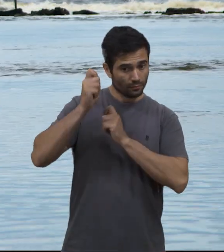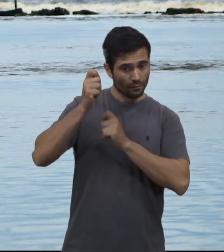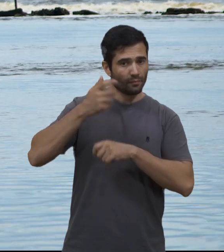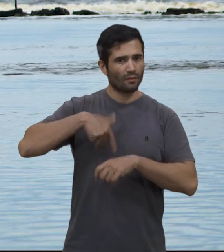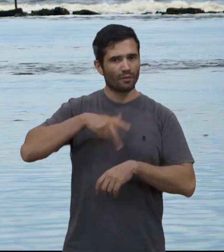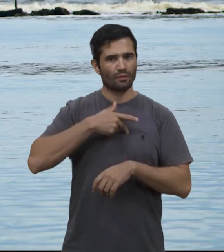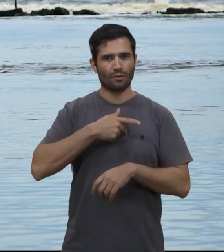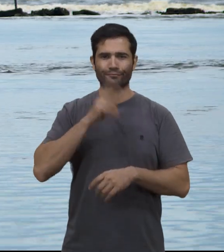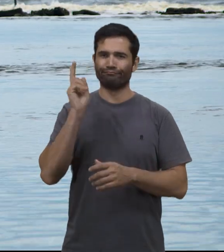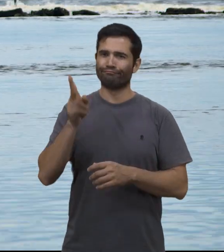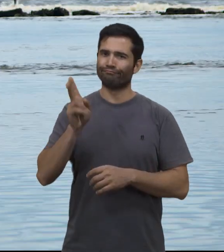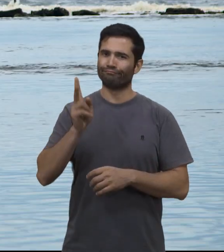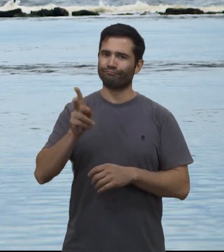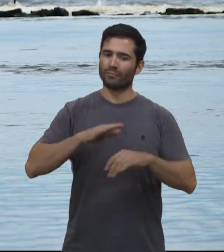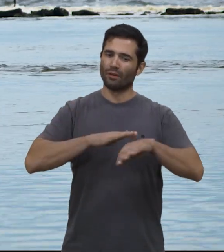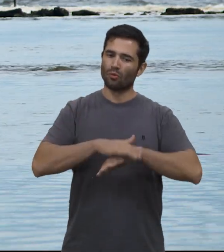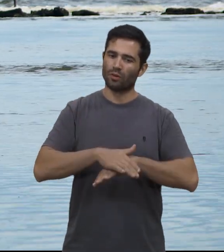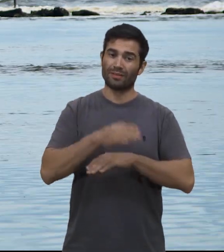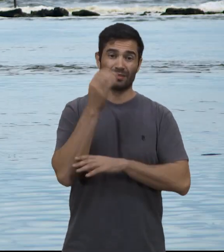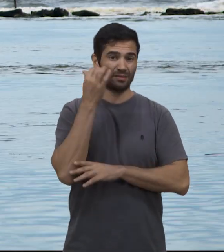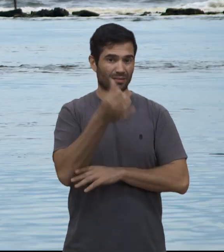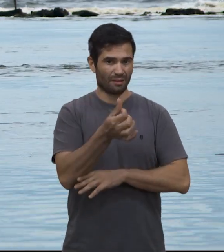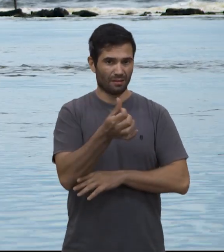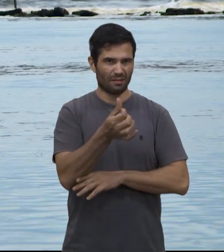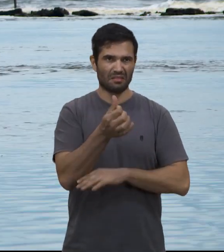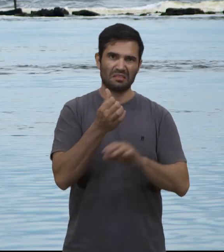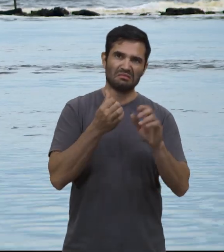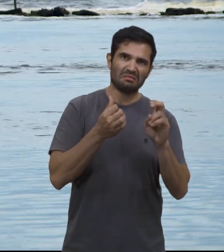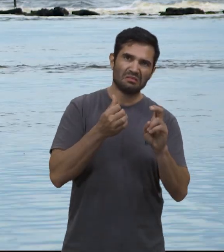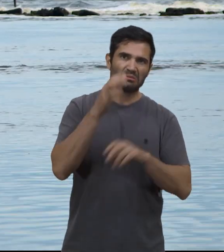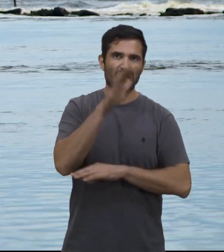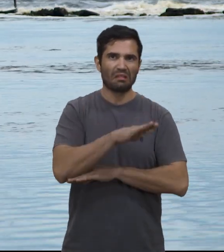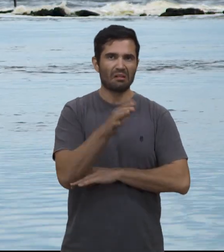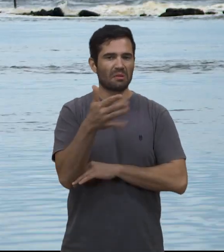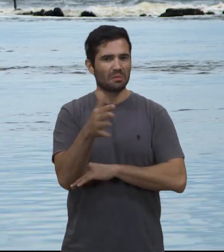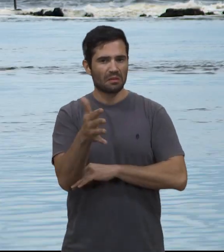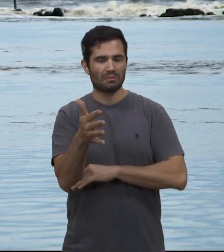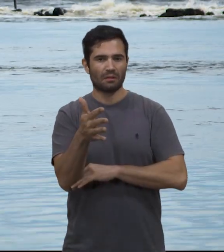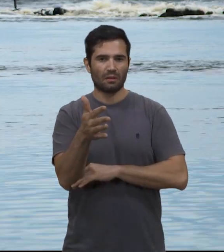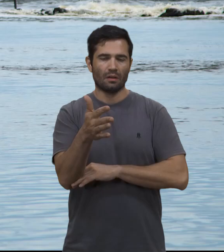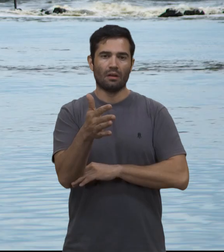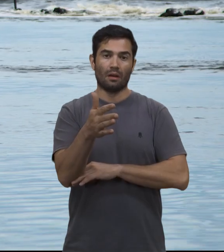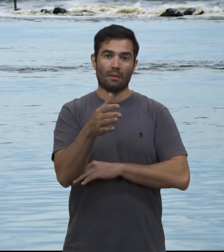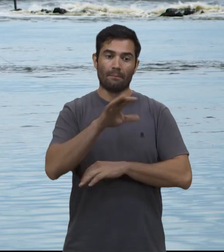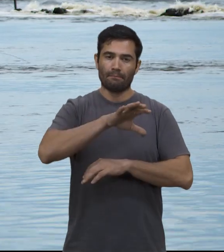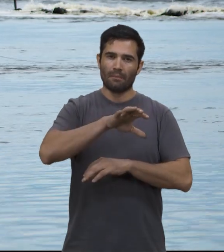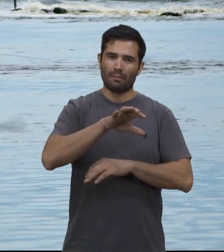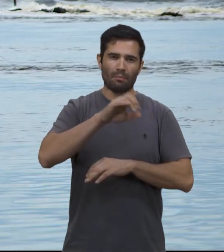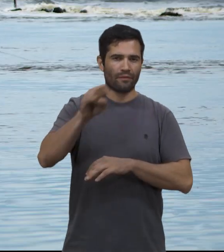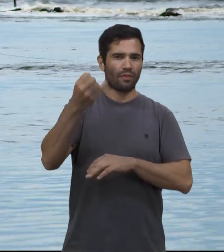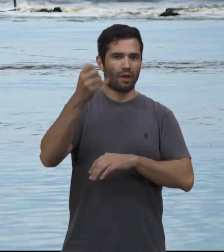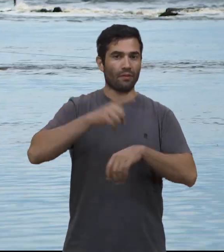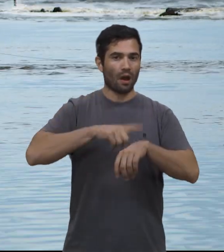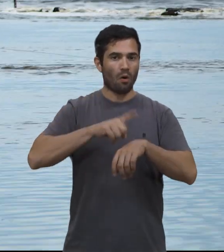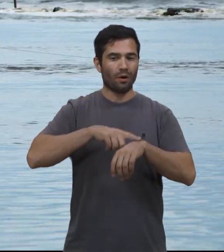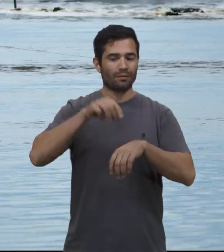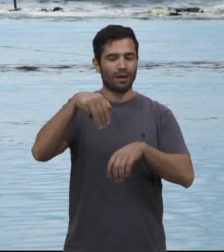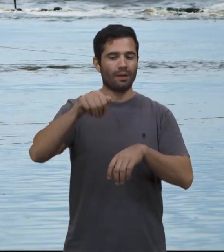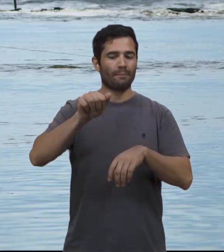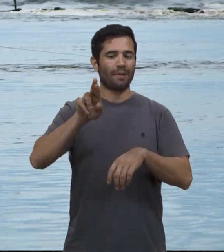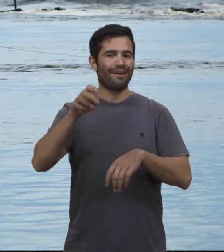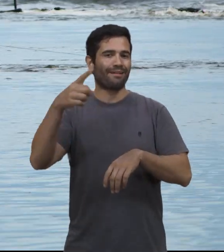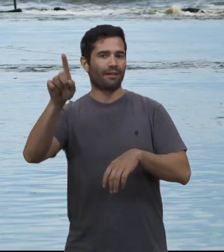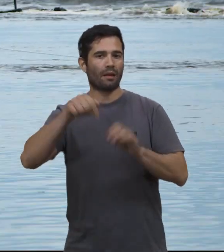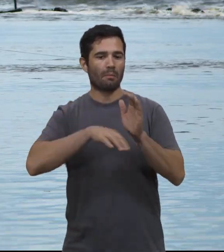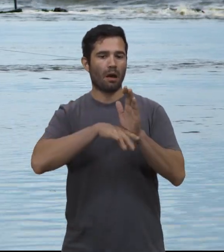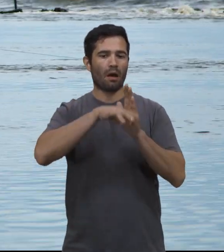Para pescar, nós ia toda noite, 6 horas, 5 horas da tarde, para a gente pegar o horário da maré. Quando